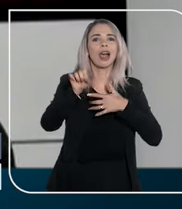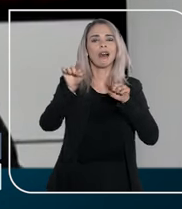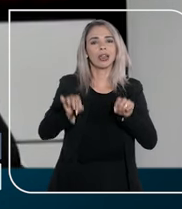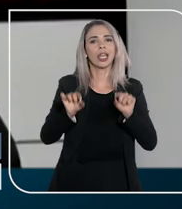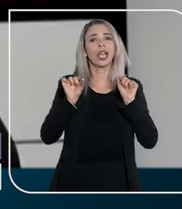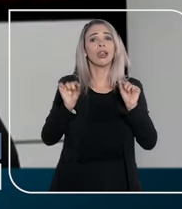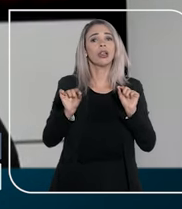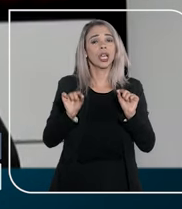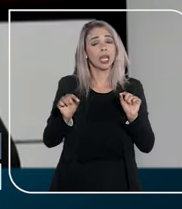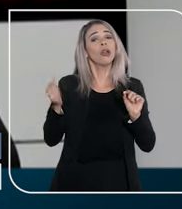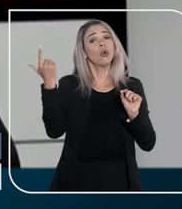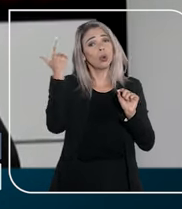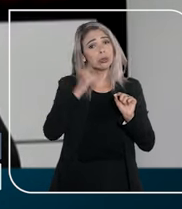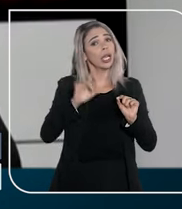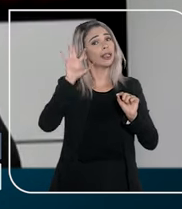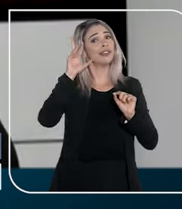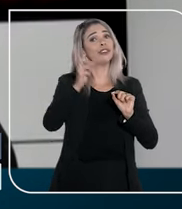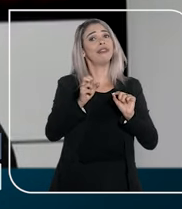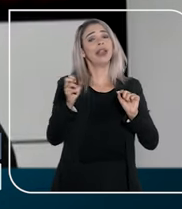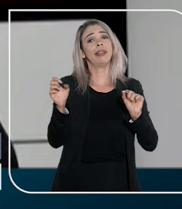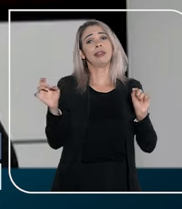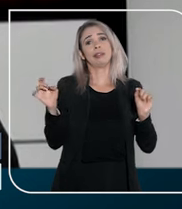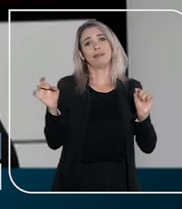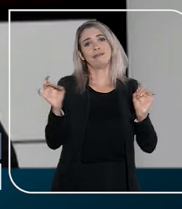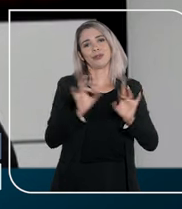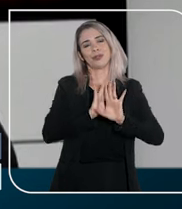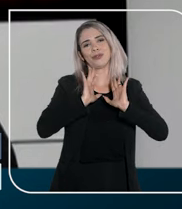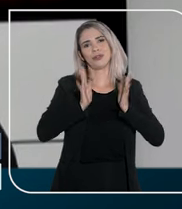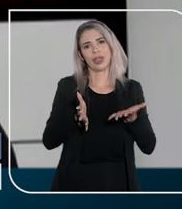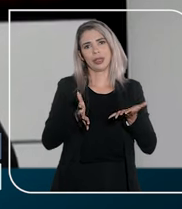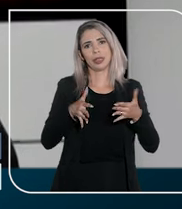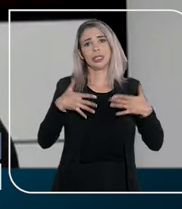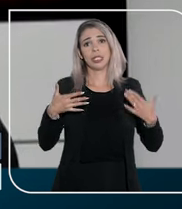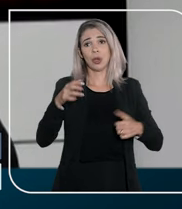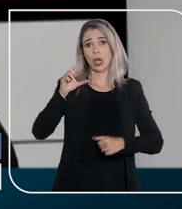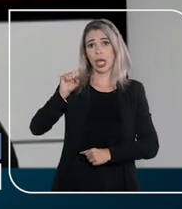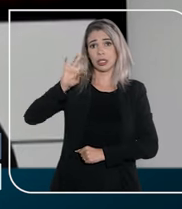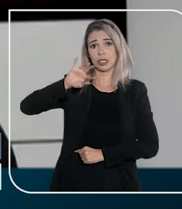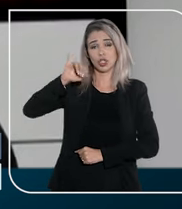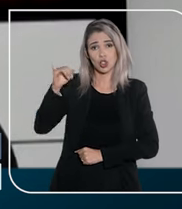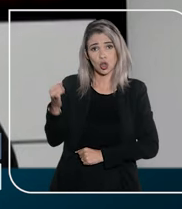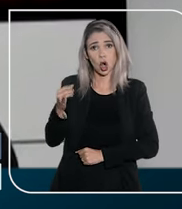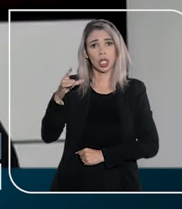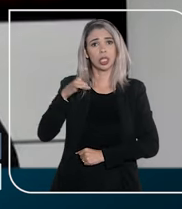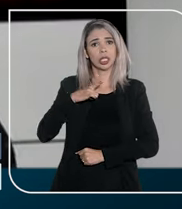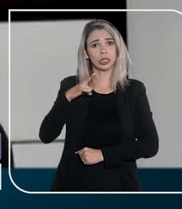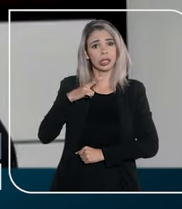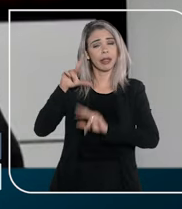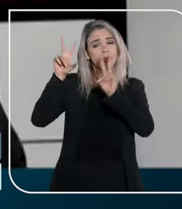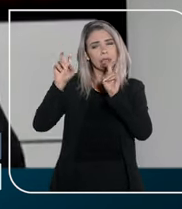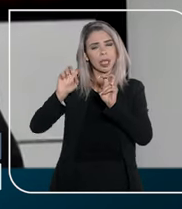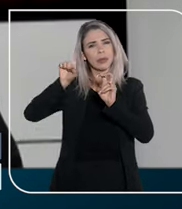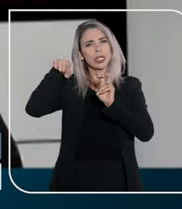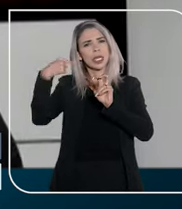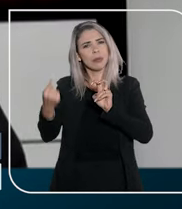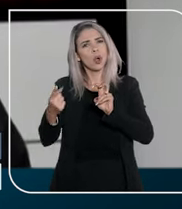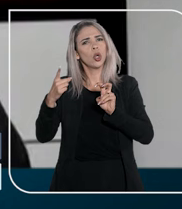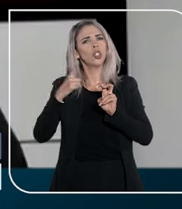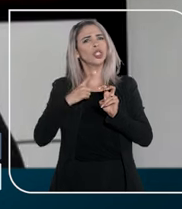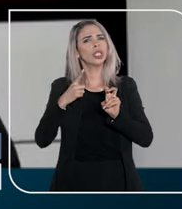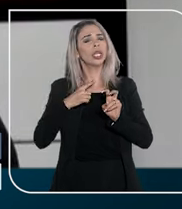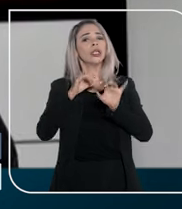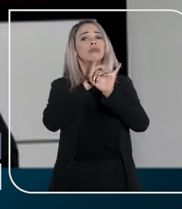ser mitigados. Então, o Supremo Tribunal Federal, o STJ, colocam ali um tema e depois eles acabam mitigando esse